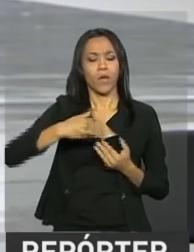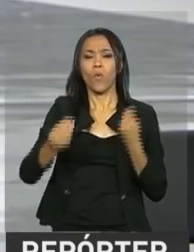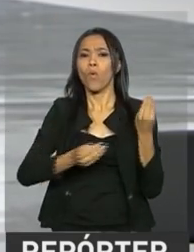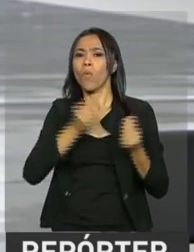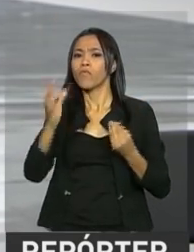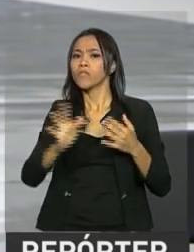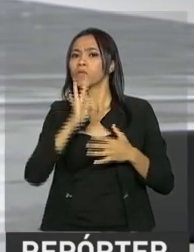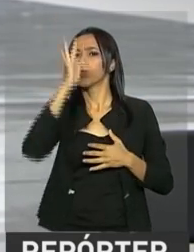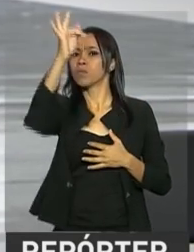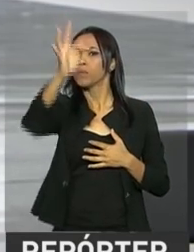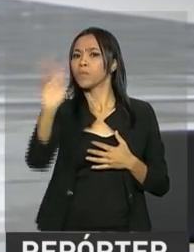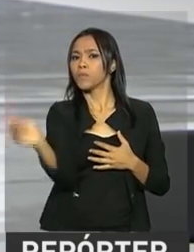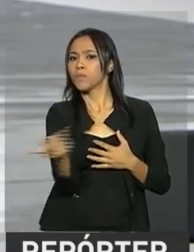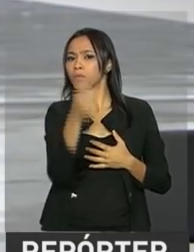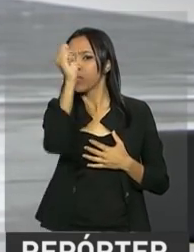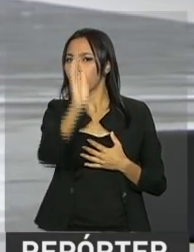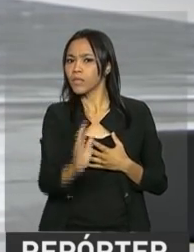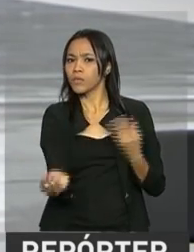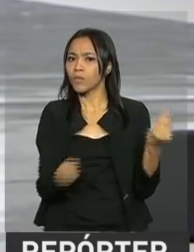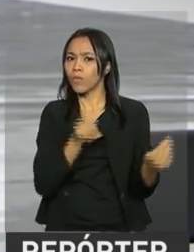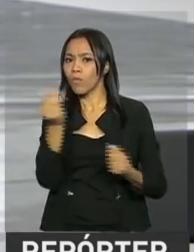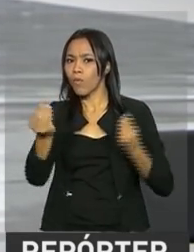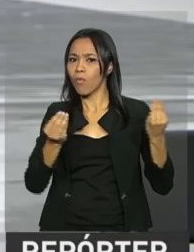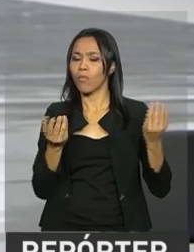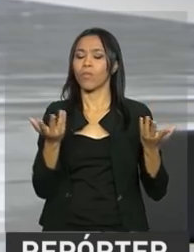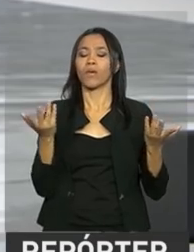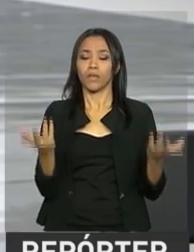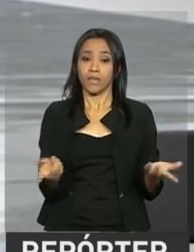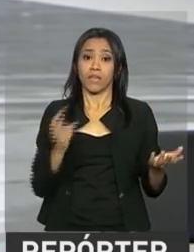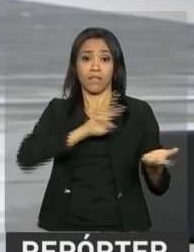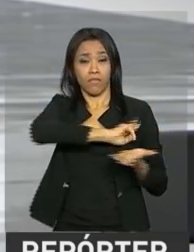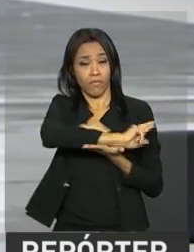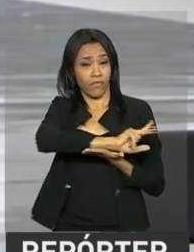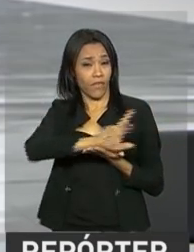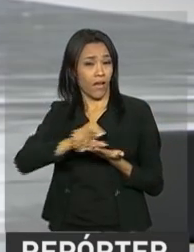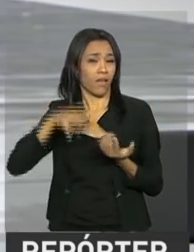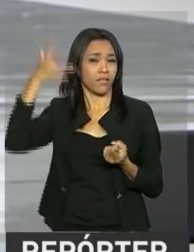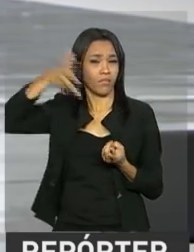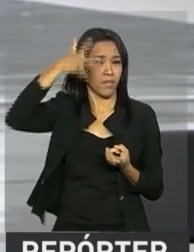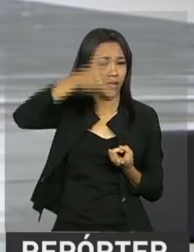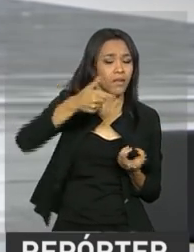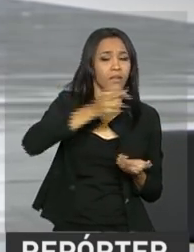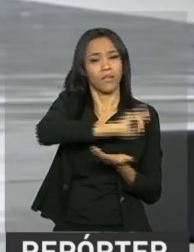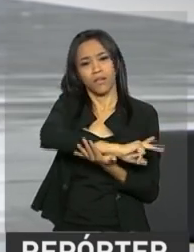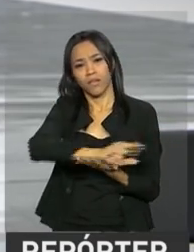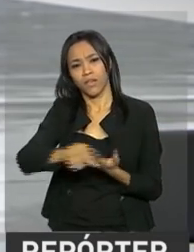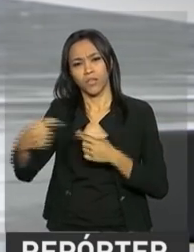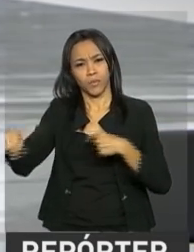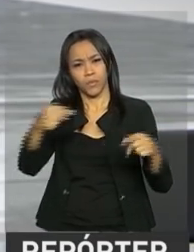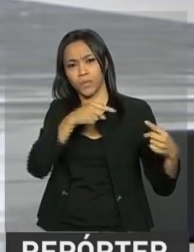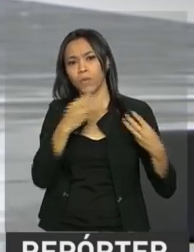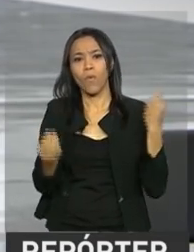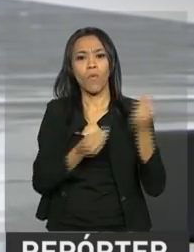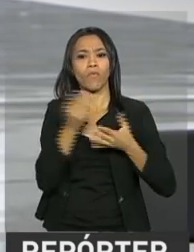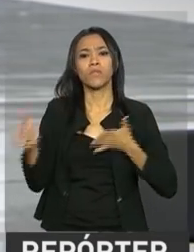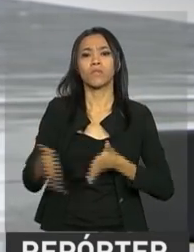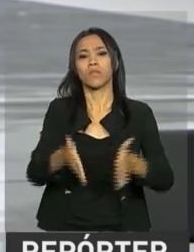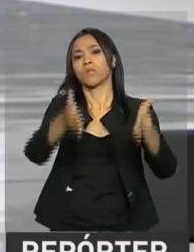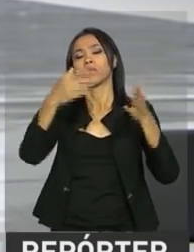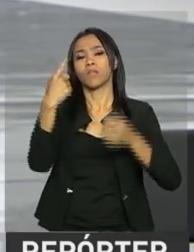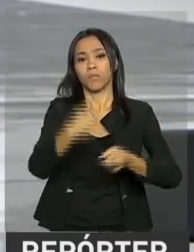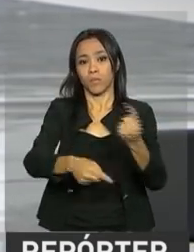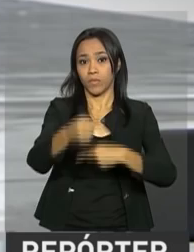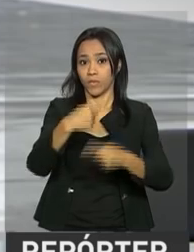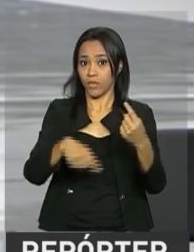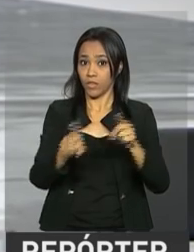Brasil. É, nesse encontro aí que promove então essa série de debates e palestras sobre os rumos da economia e da política no Brasil, também